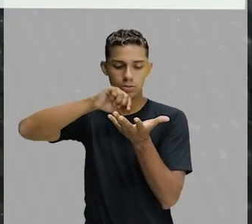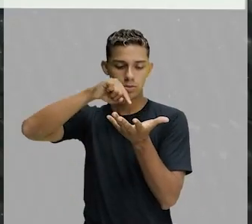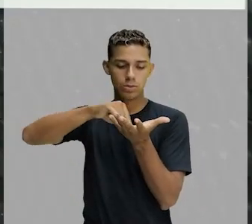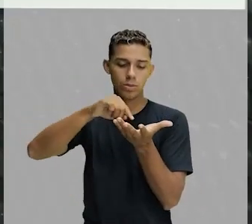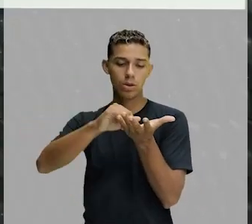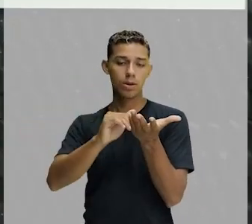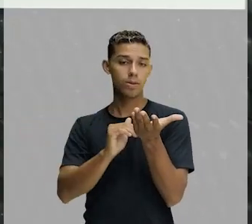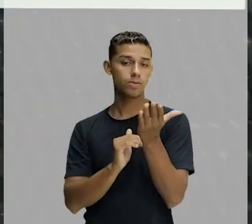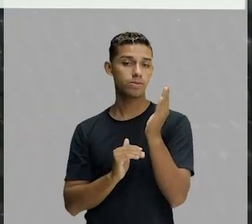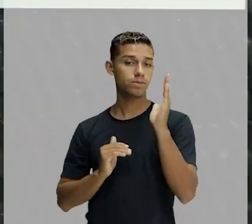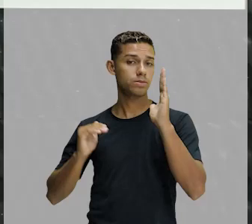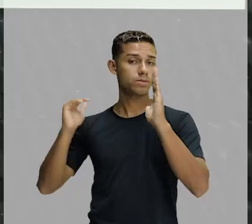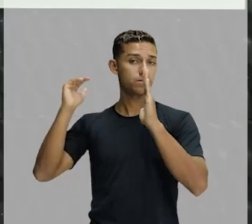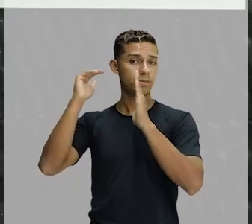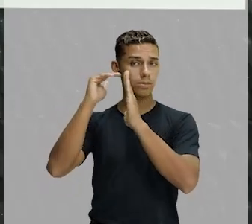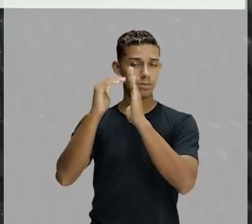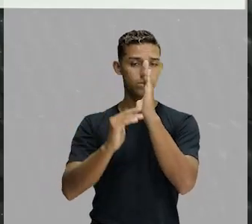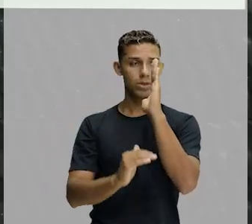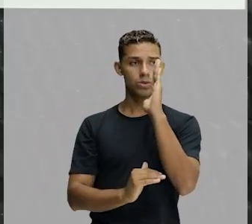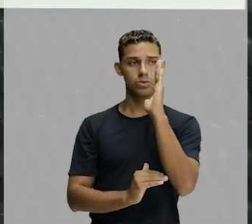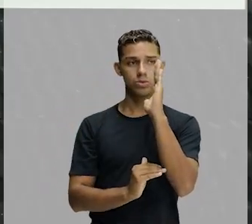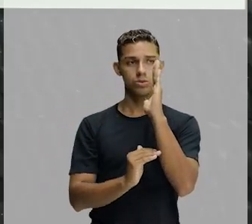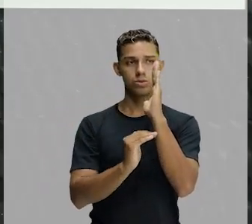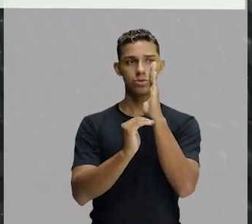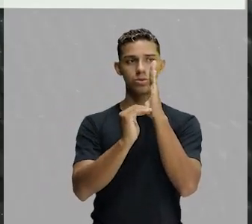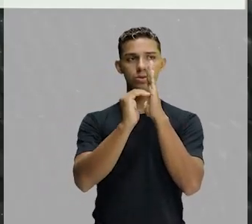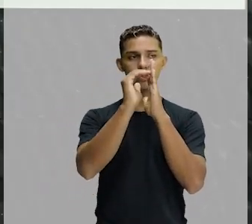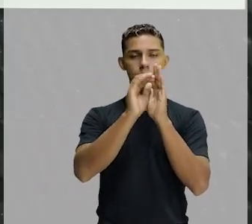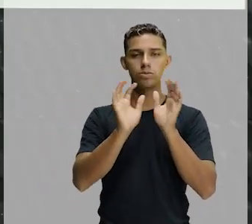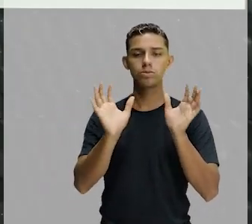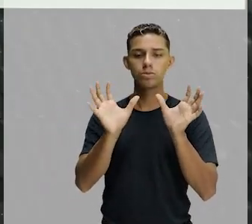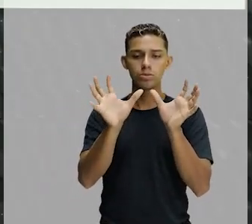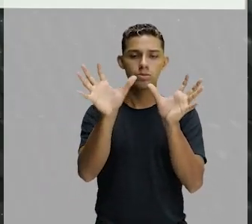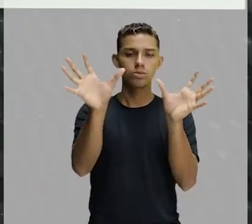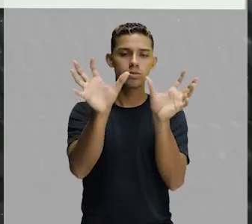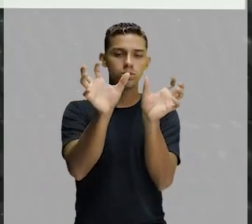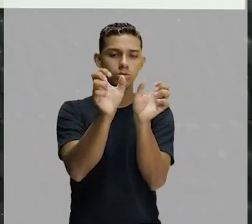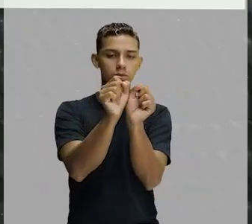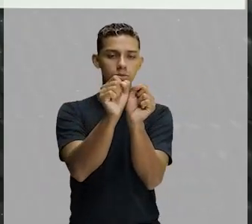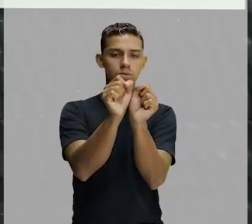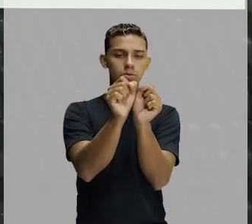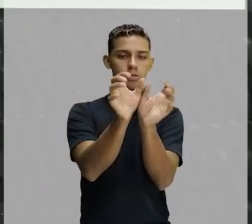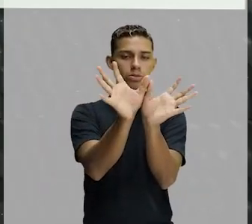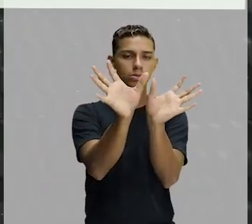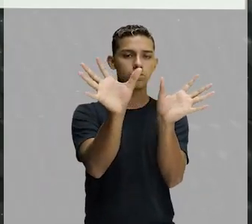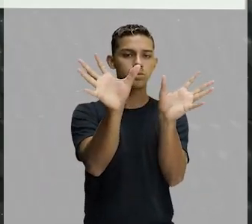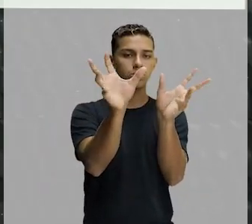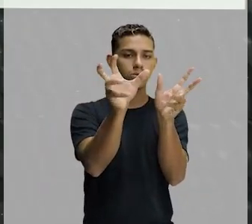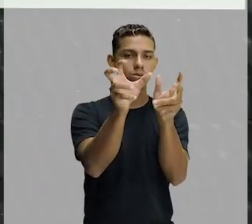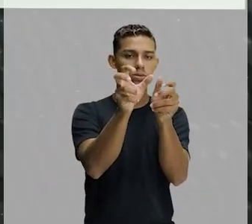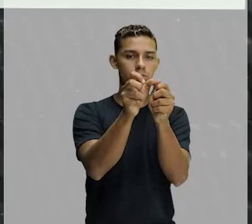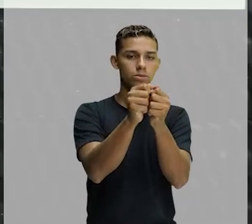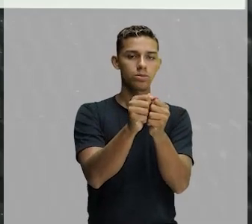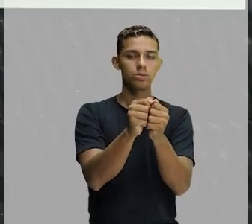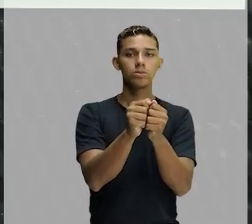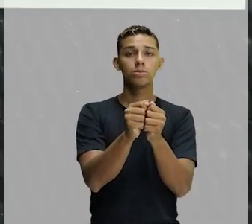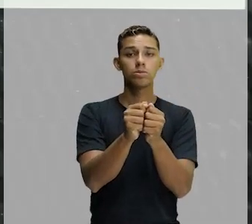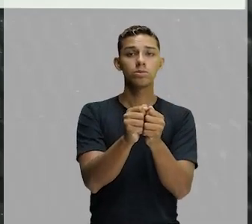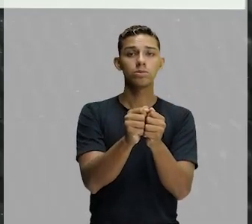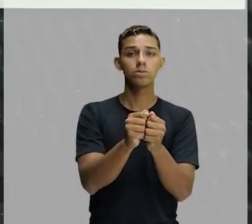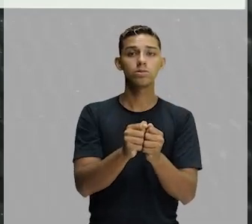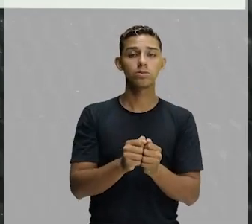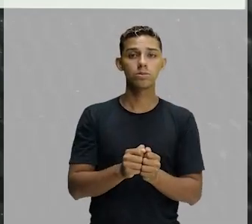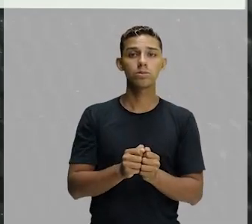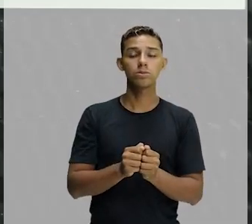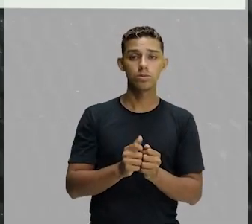está aumentada, o que vai acontecer com os estômatos? Eles vão se abrir, porque é como se a planta entendesse que,